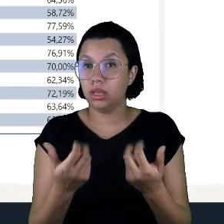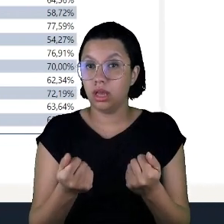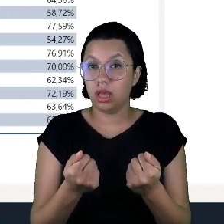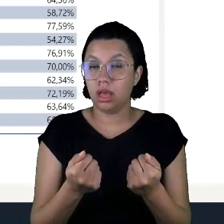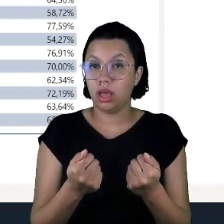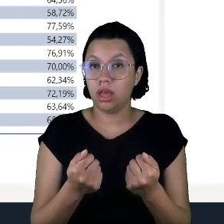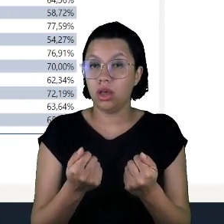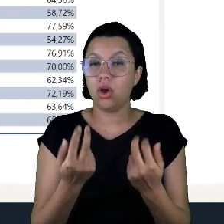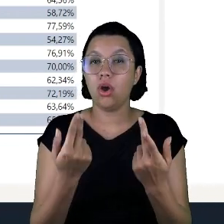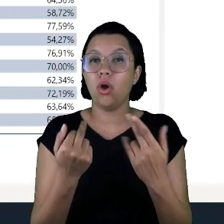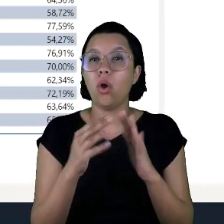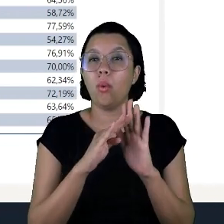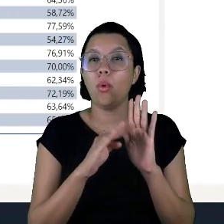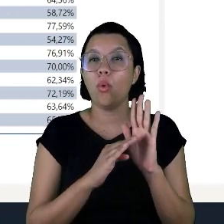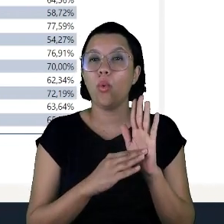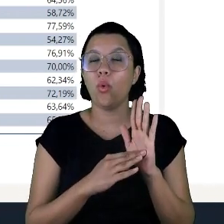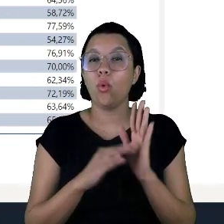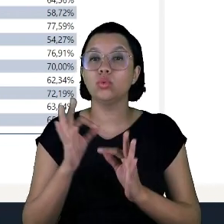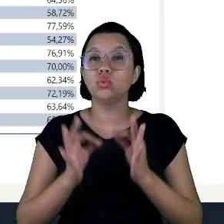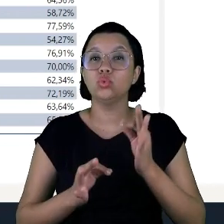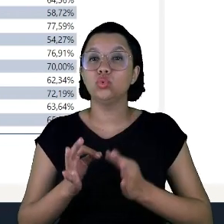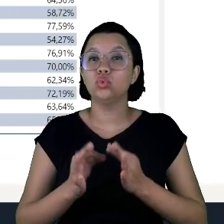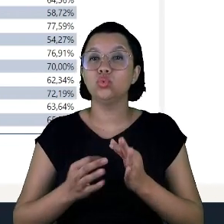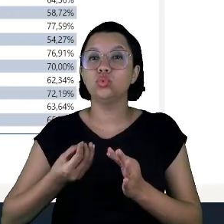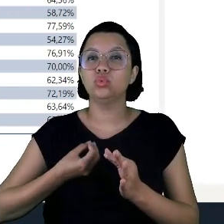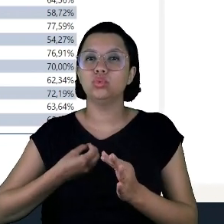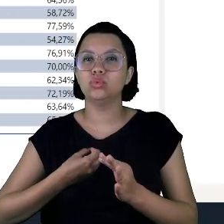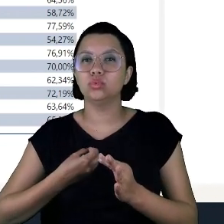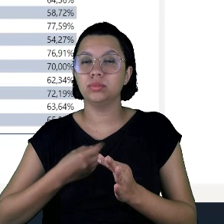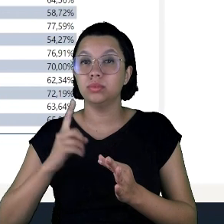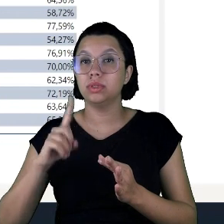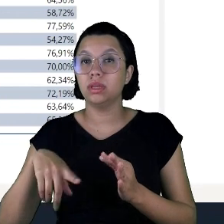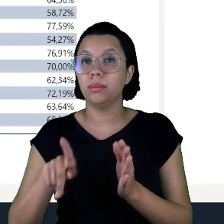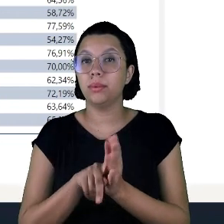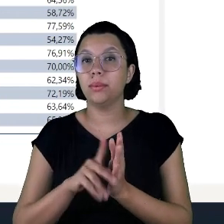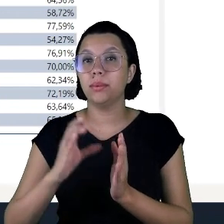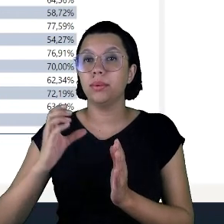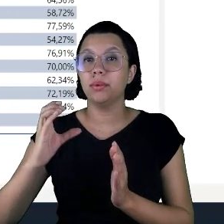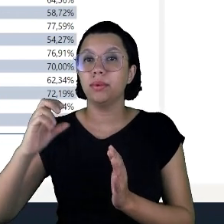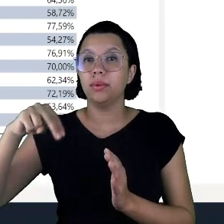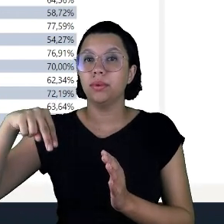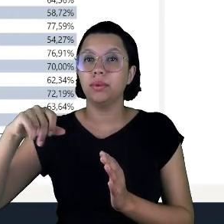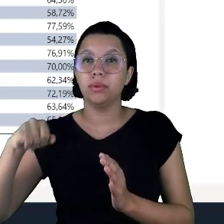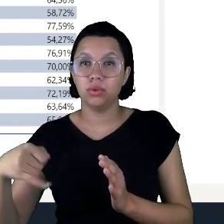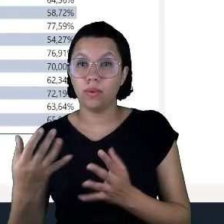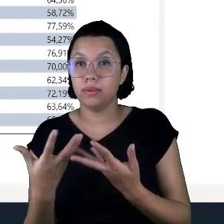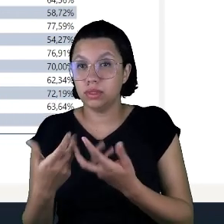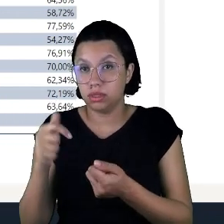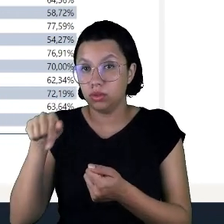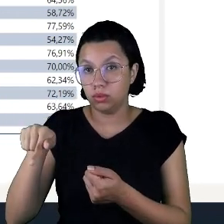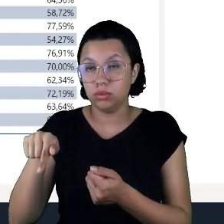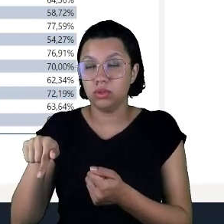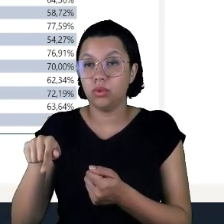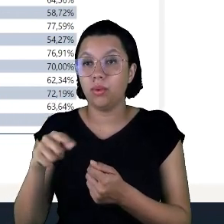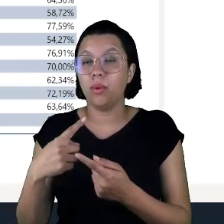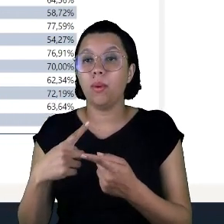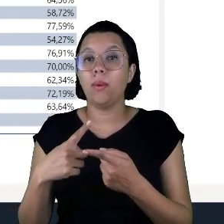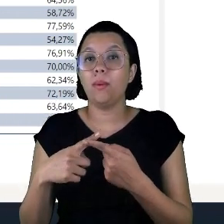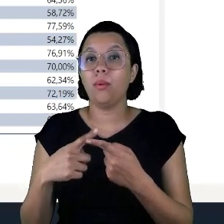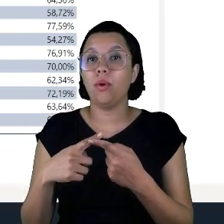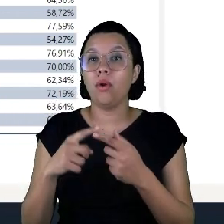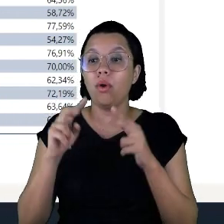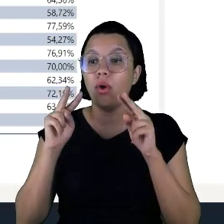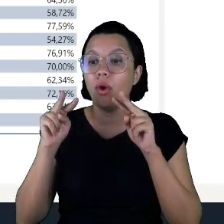adotando o mesmo critério do Justiça em Números, que é o critério adotado pelo CNJ por um motivo, para que